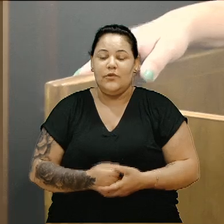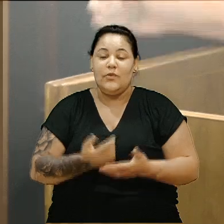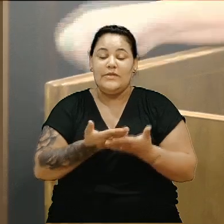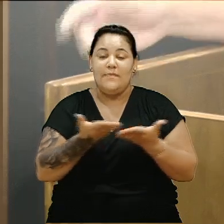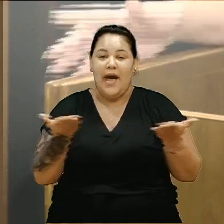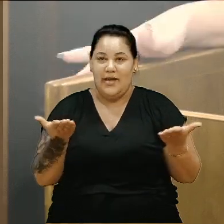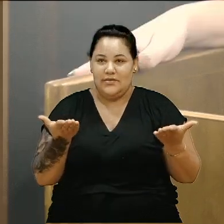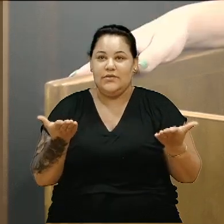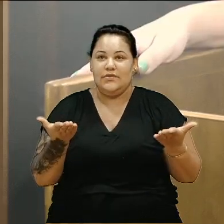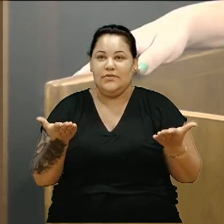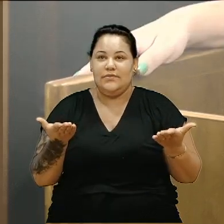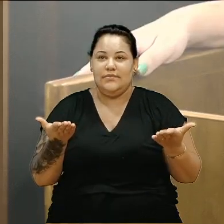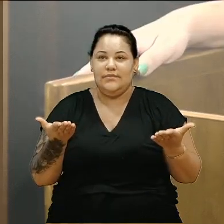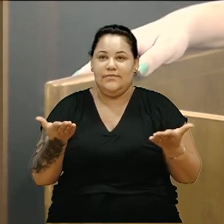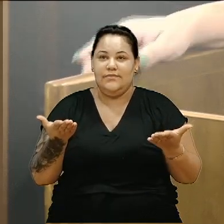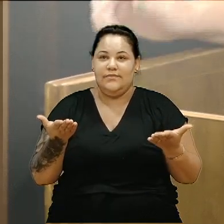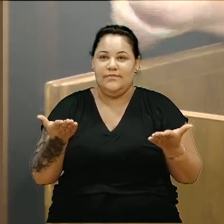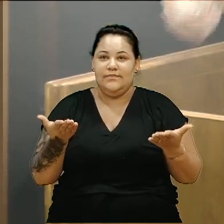buscado,